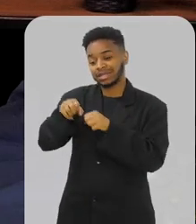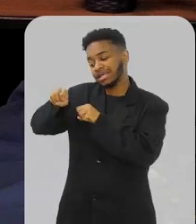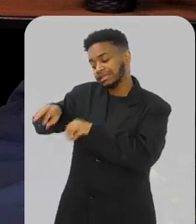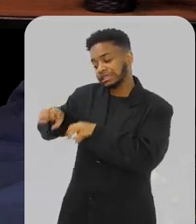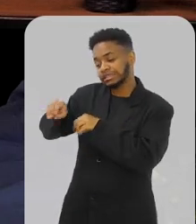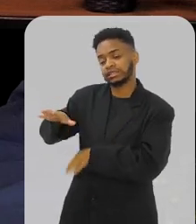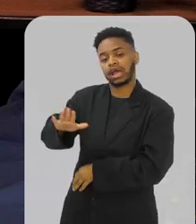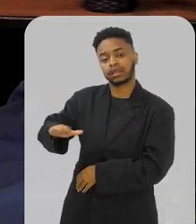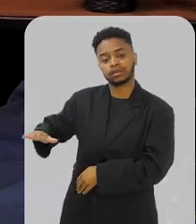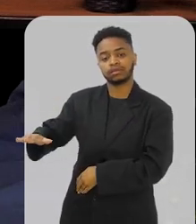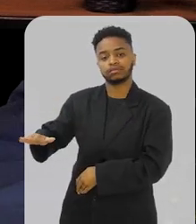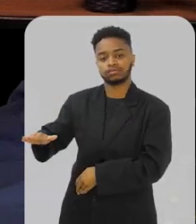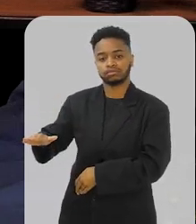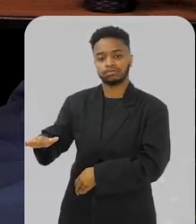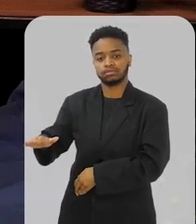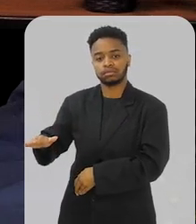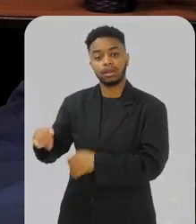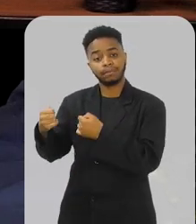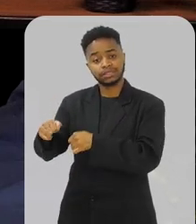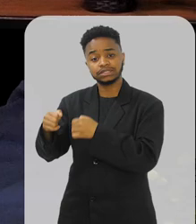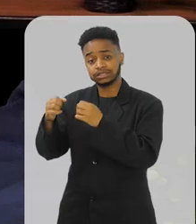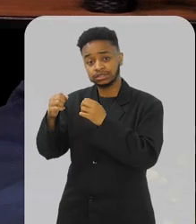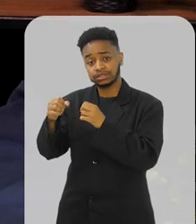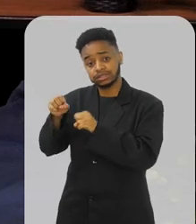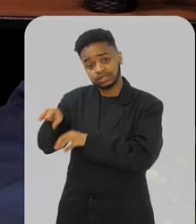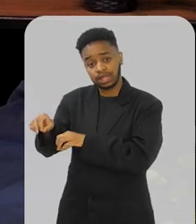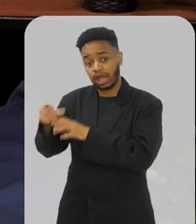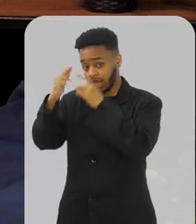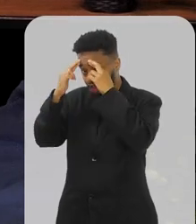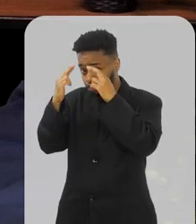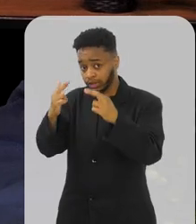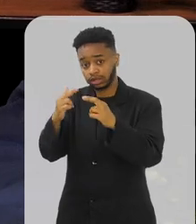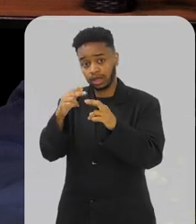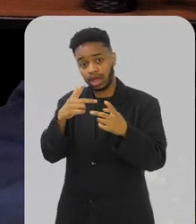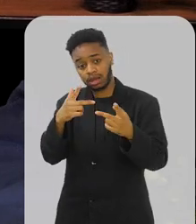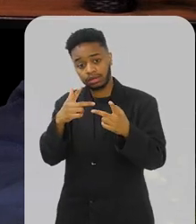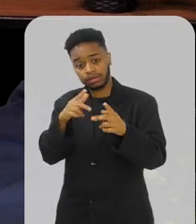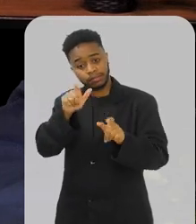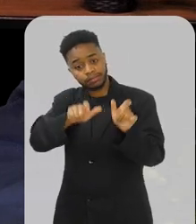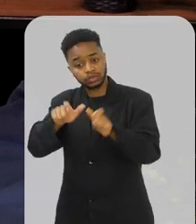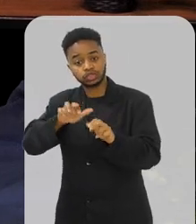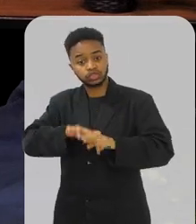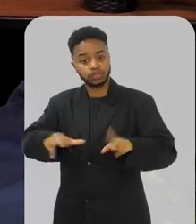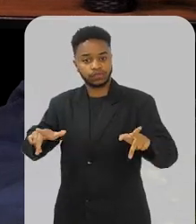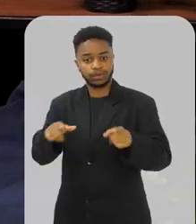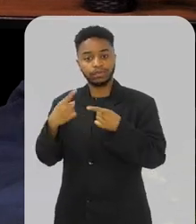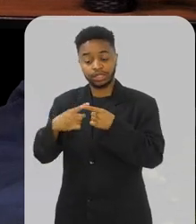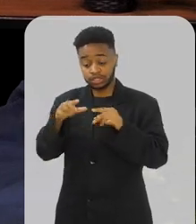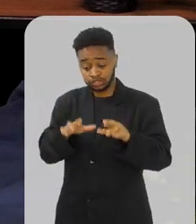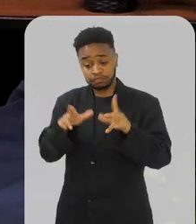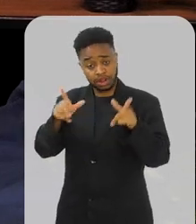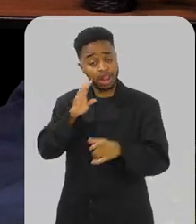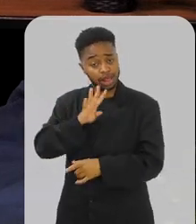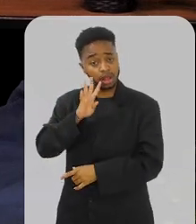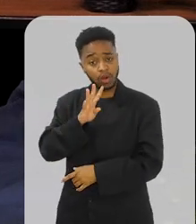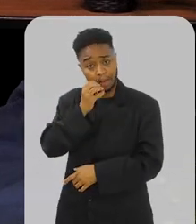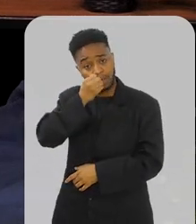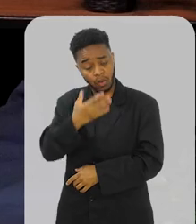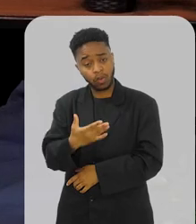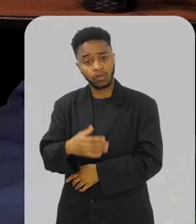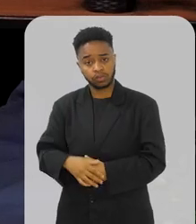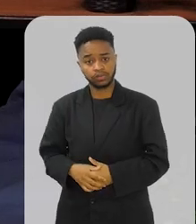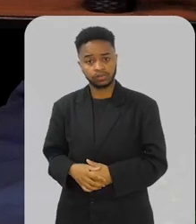nossas crianças a respeitar as diferenças. Ser diferente é legal, é